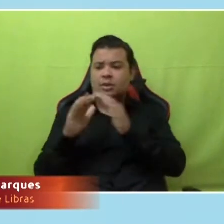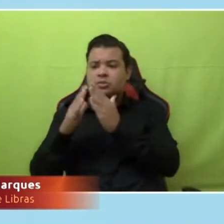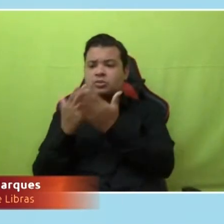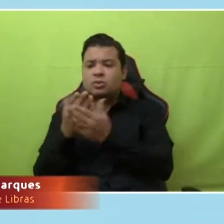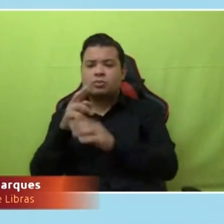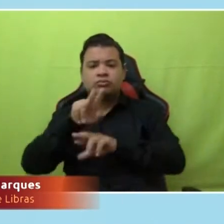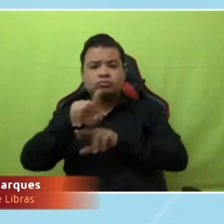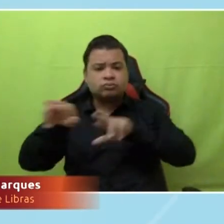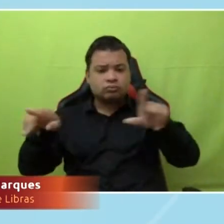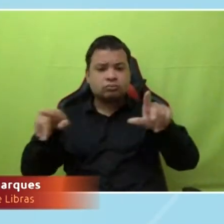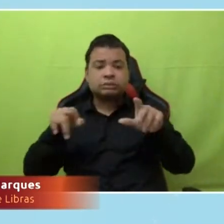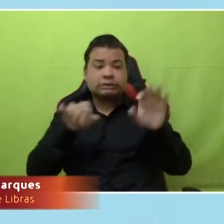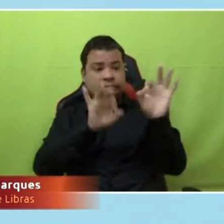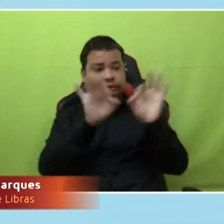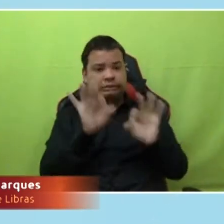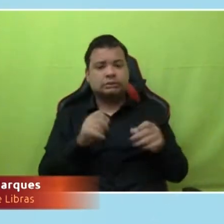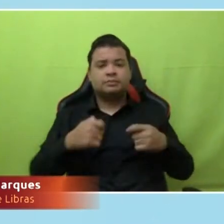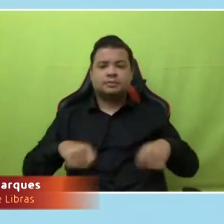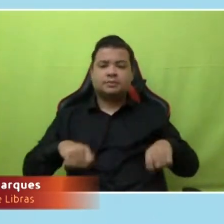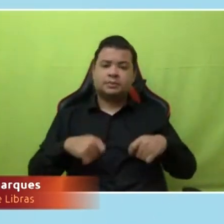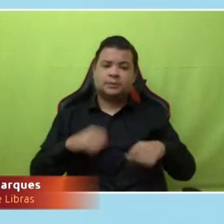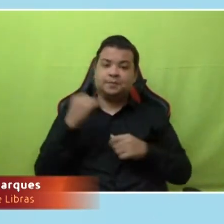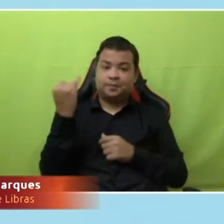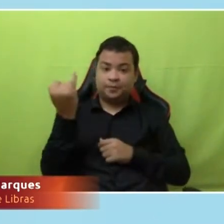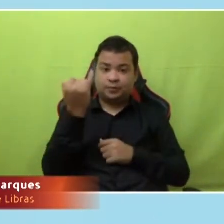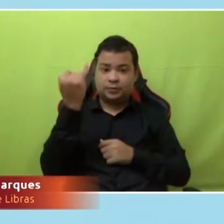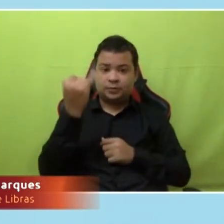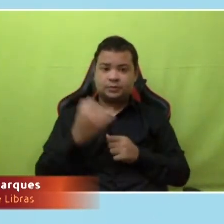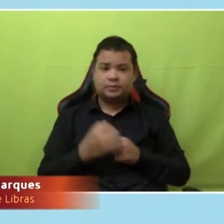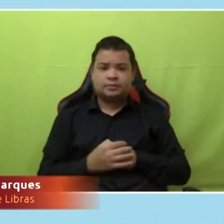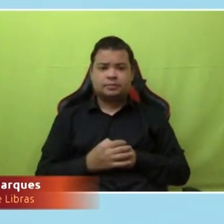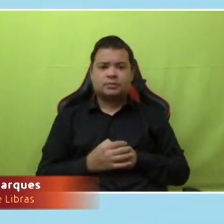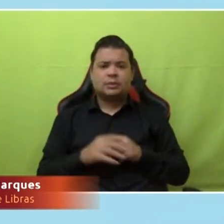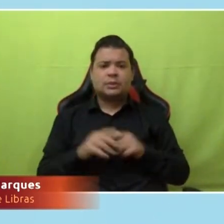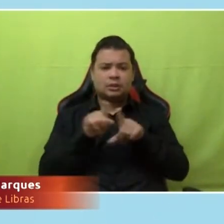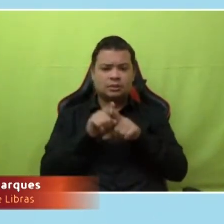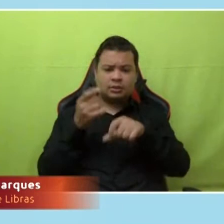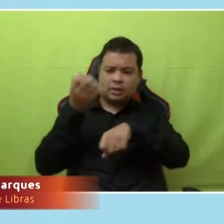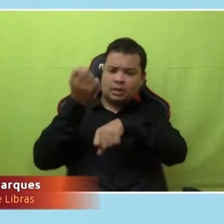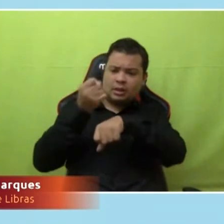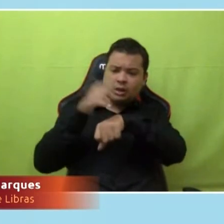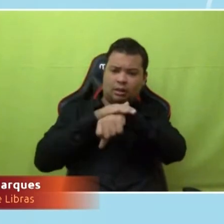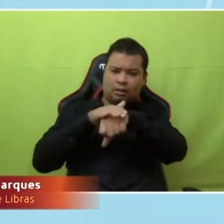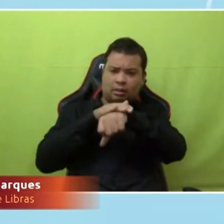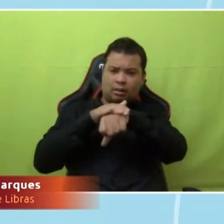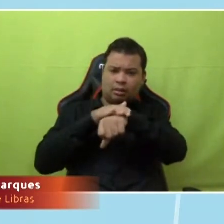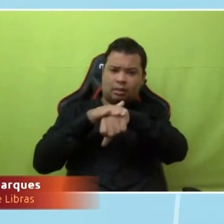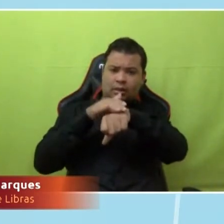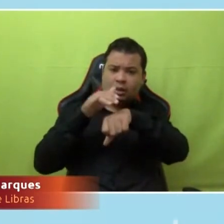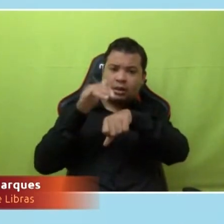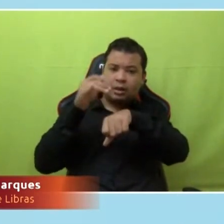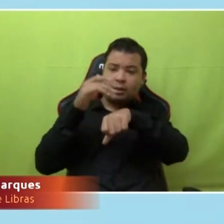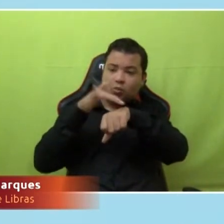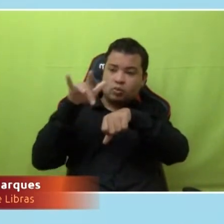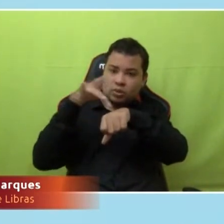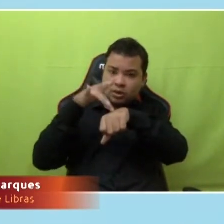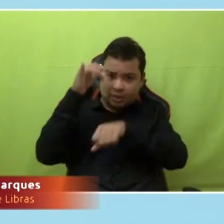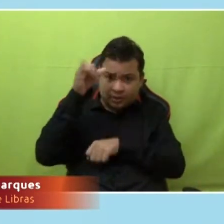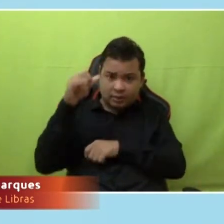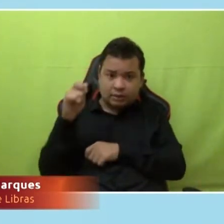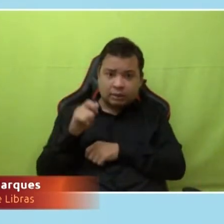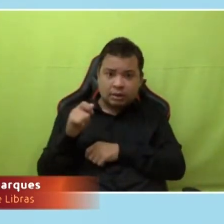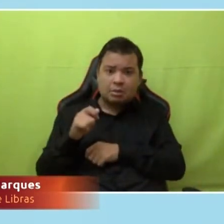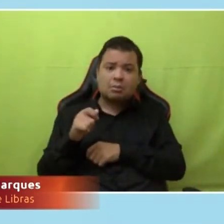preciso focar nisso, diminuir. Posso usar repelentes em determinados... Especialmente, o mosquito